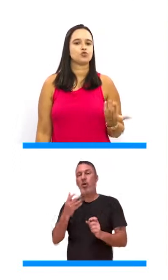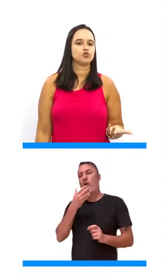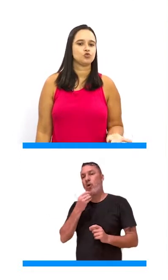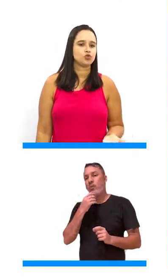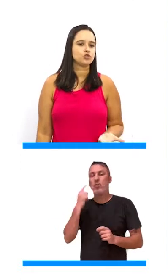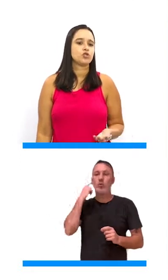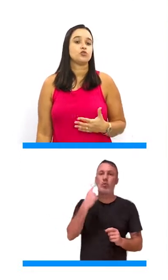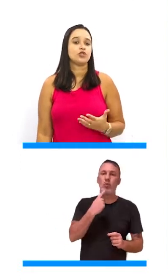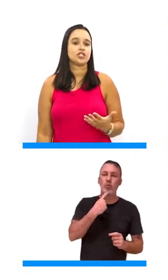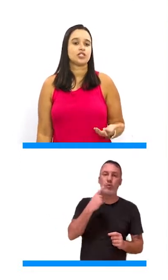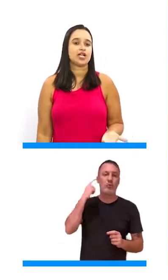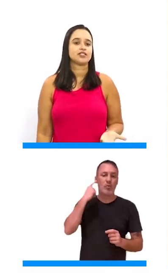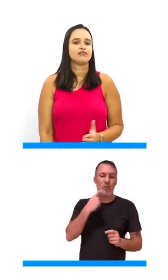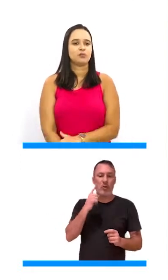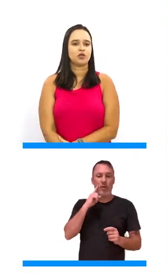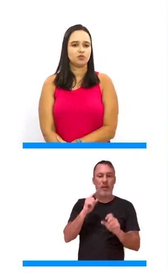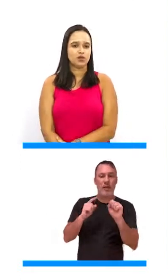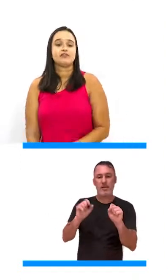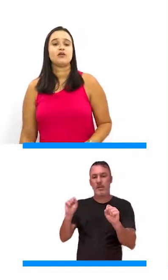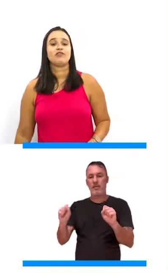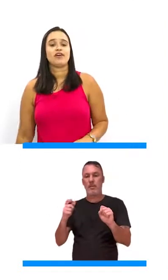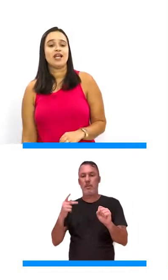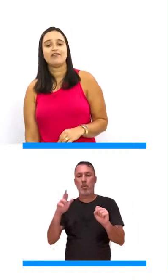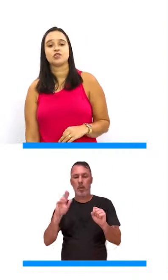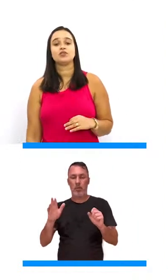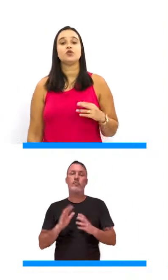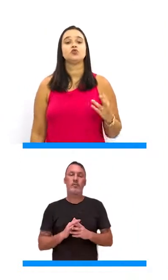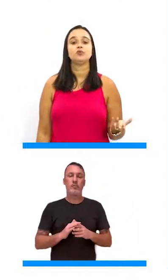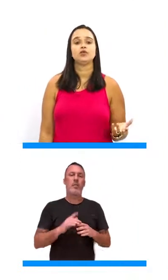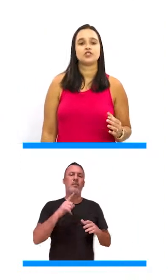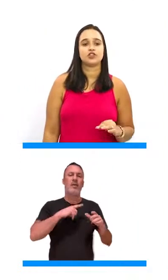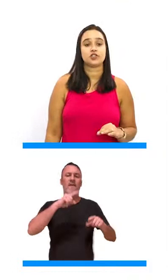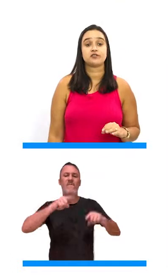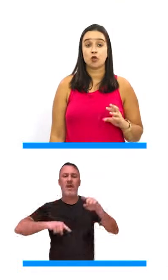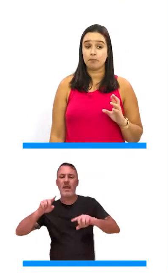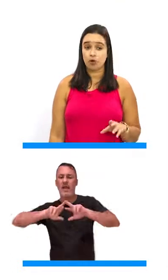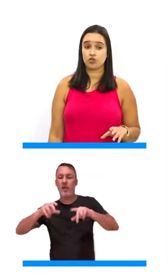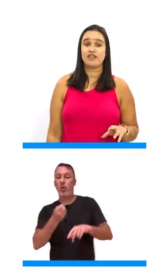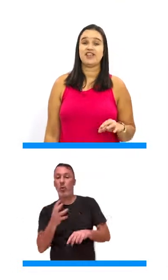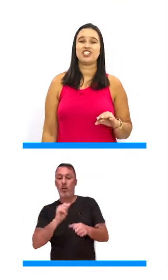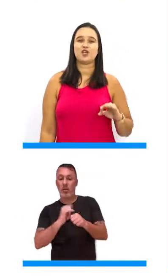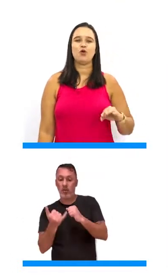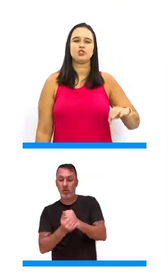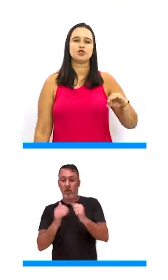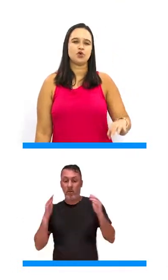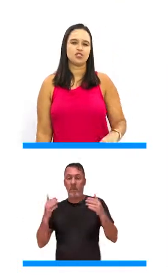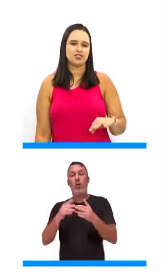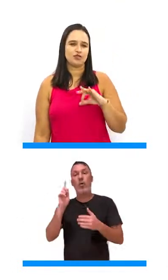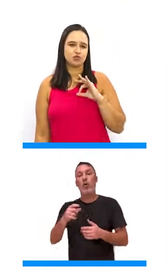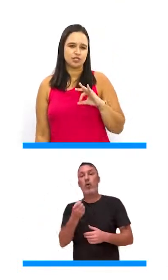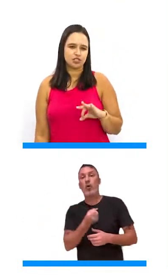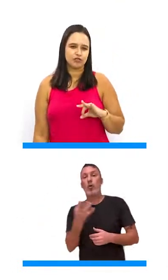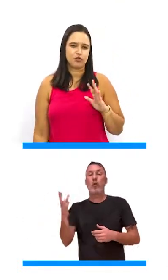rapazes surdos mudos, 2 radicais que vão para o plural. São invariáveis quanto ao número os adjetivos compostos referente a nomes de cores